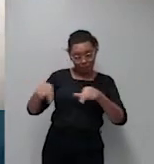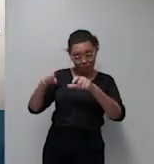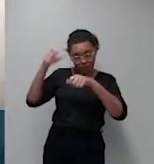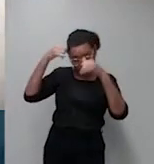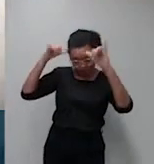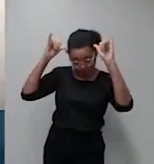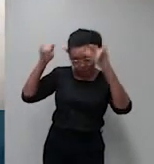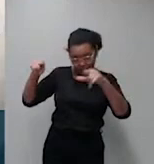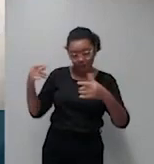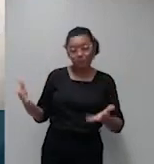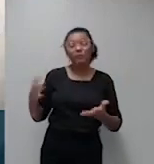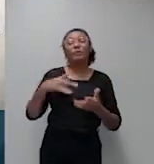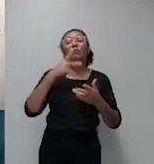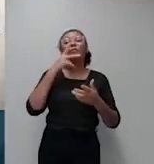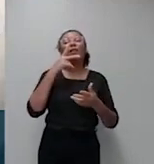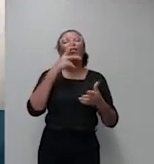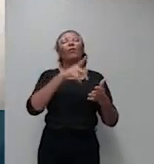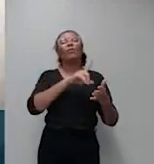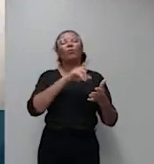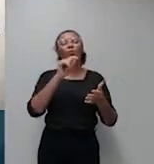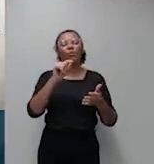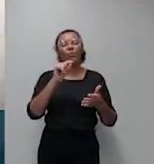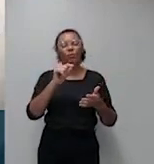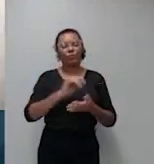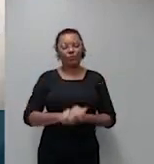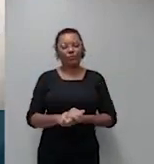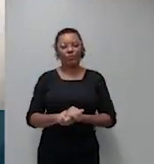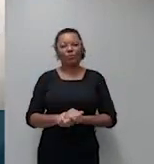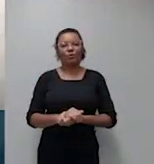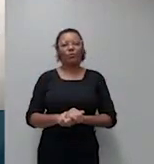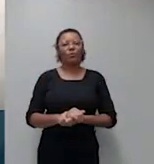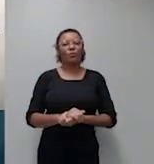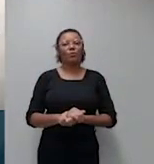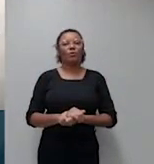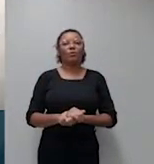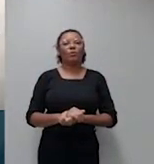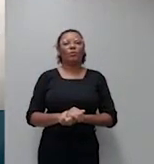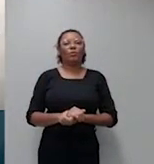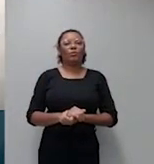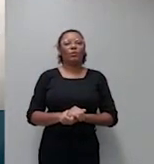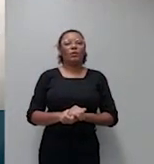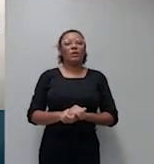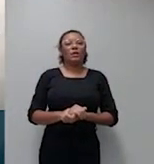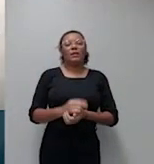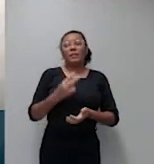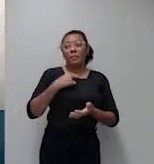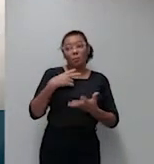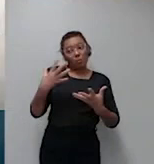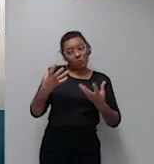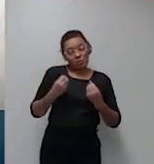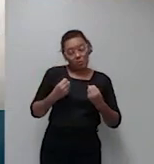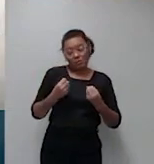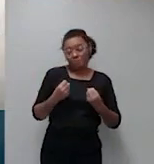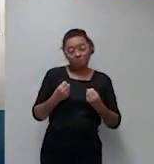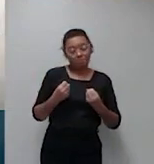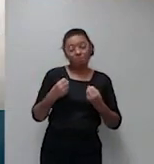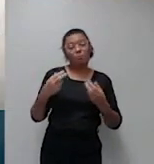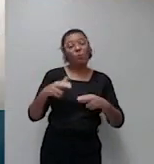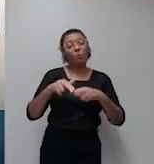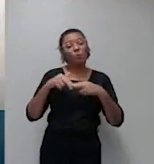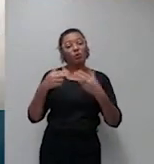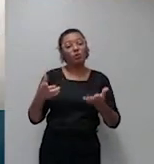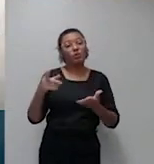importa a data de alienação do bem e não o seu registro no julgamento a terceira turma deu provimento ao recurso especial